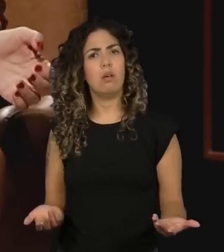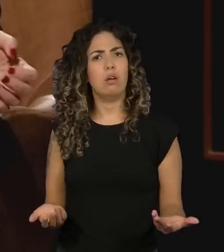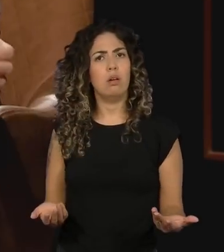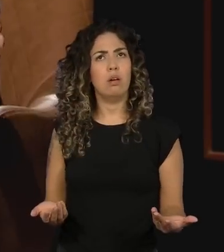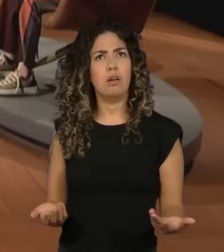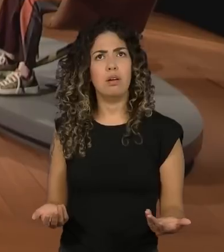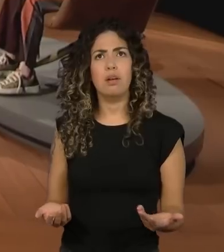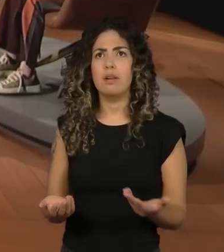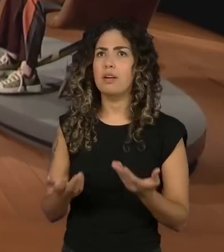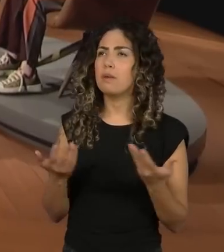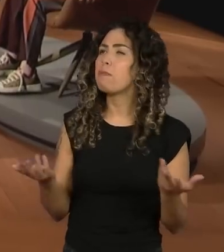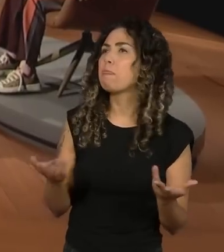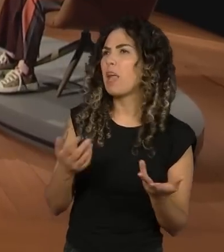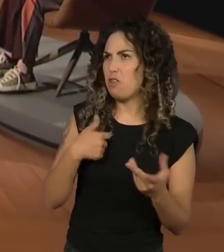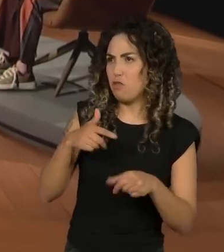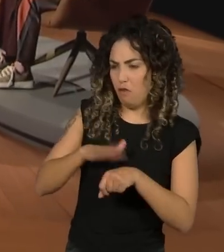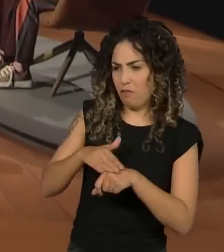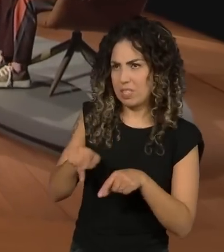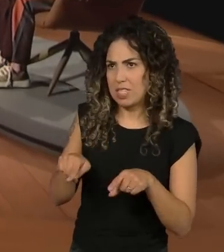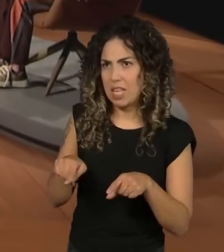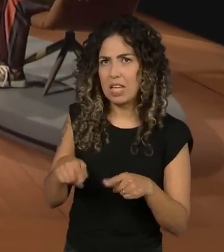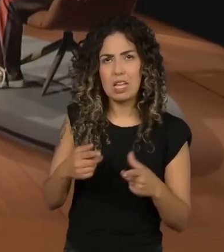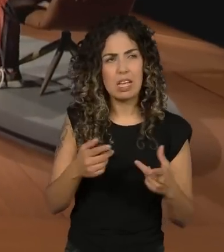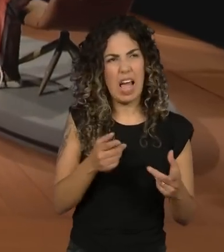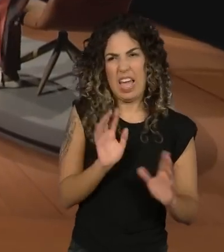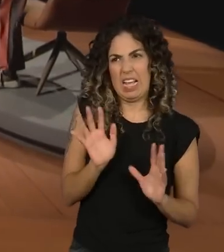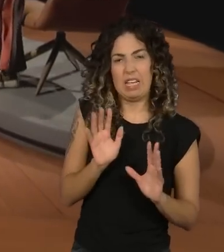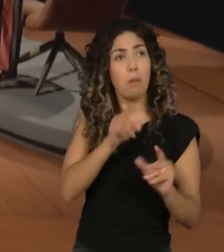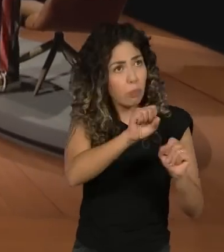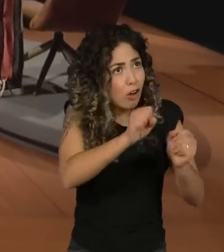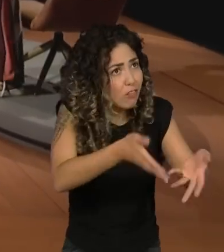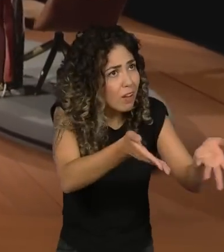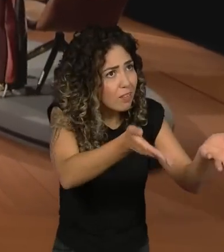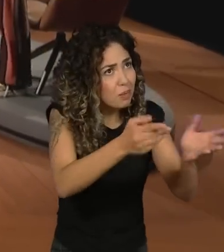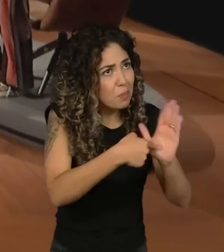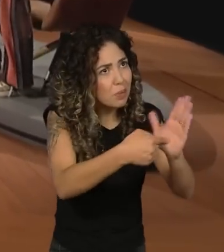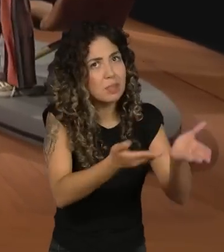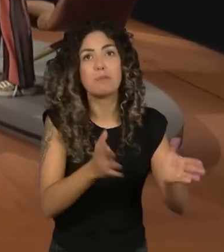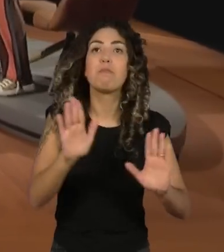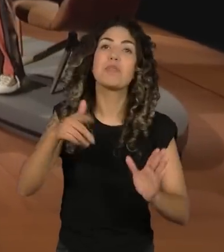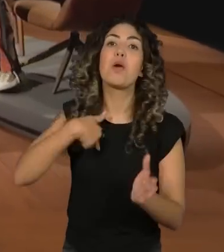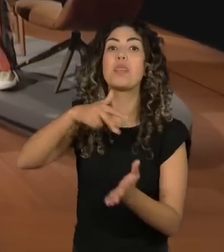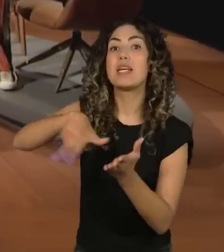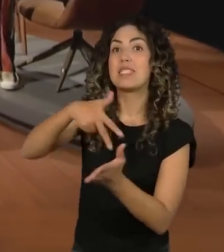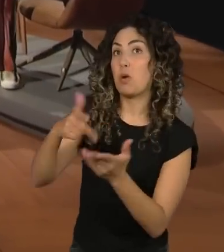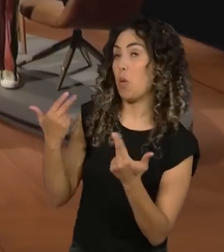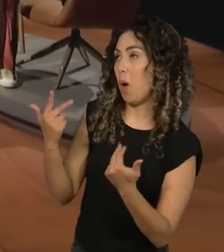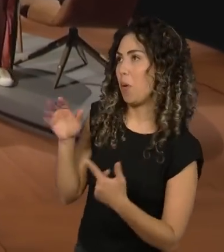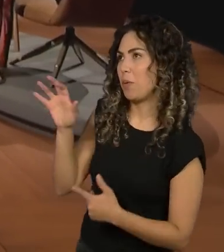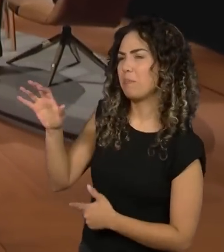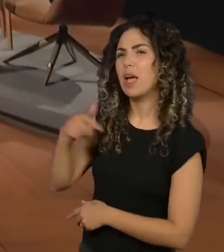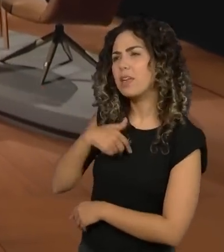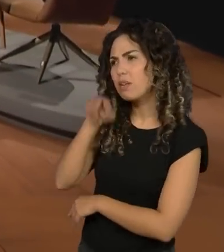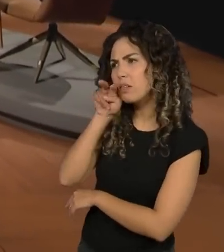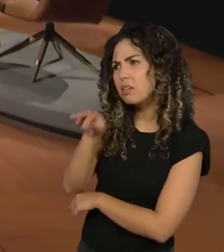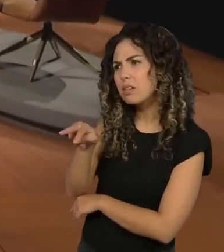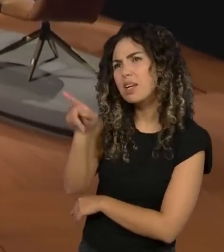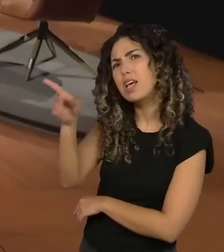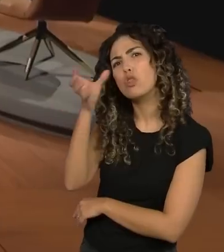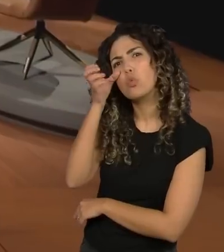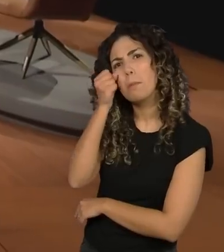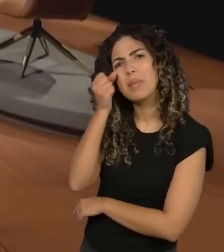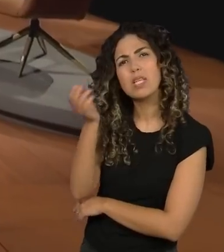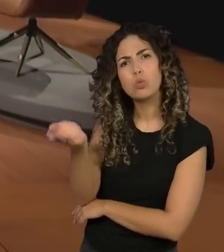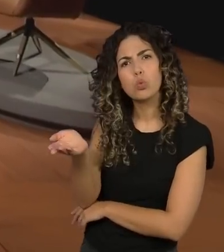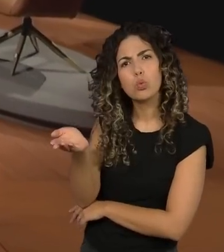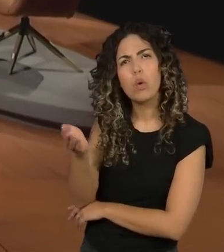Que não dá, porque dá. Pode? Pode. Aí eu estava dançando, né, assim, tal. Eu olhei para ele dormindo, eu falei, quer saber? Eu me lembro